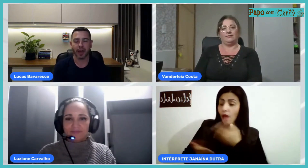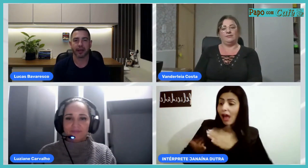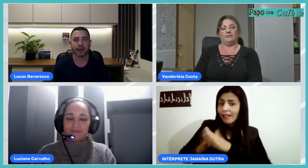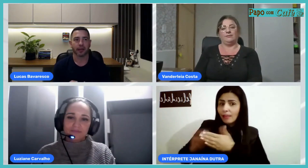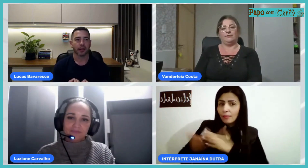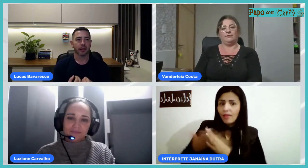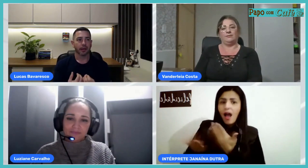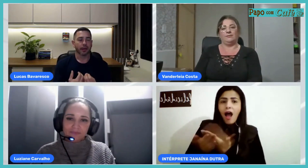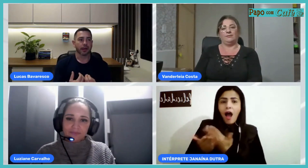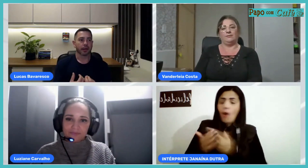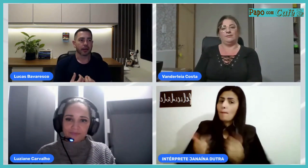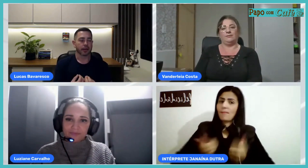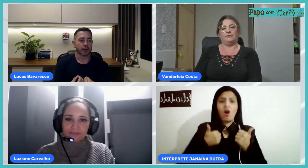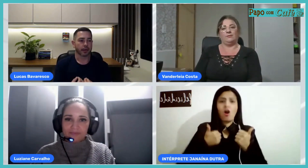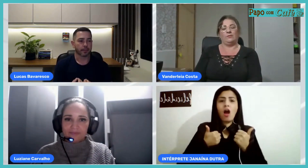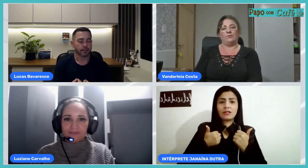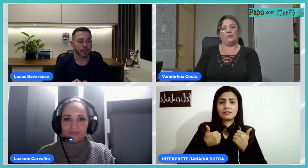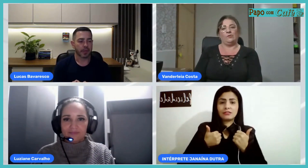ele vai